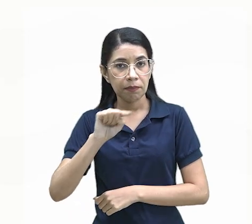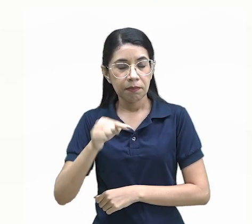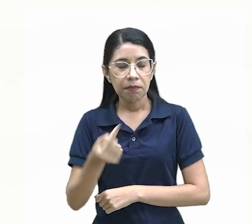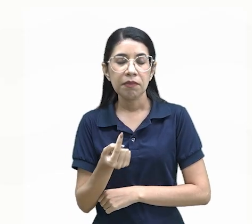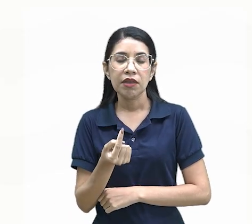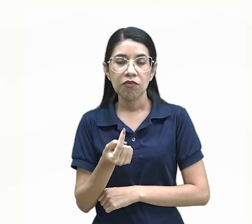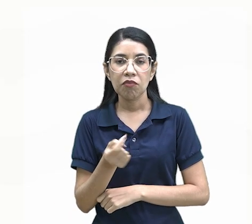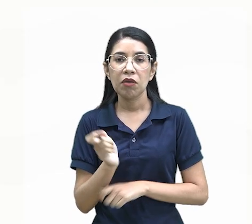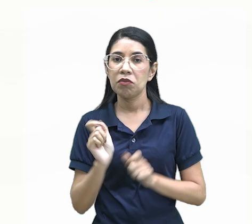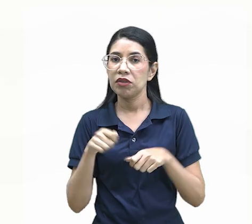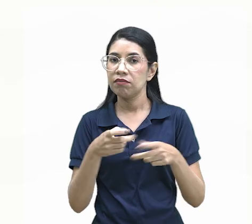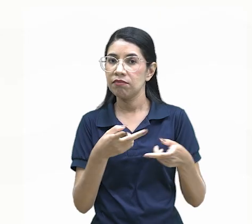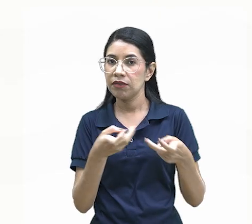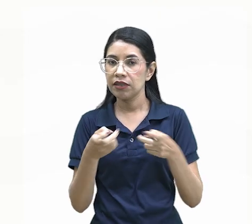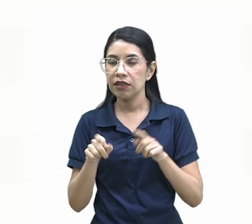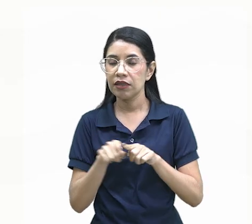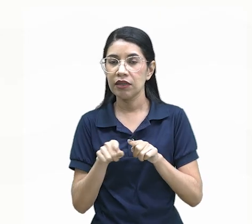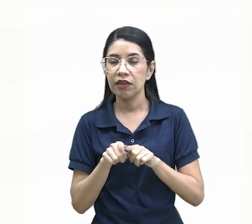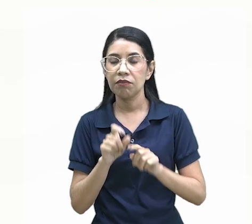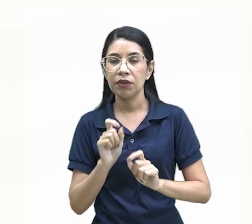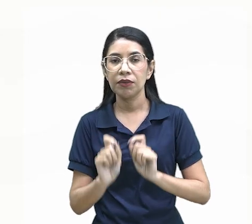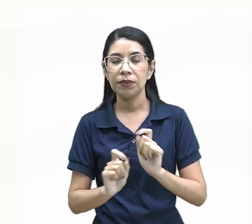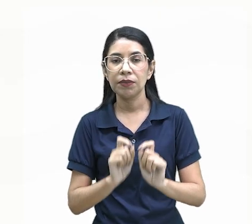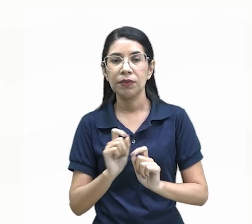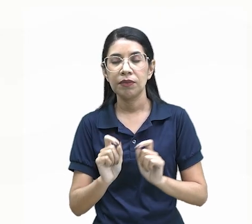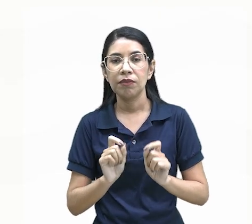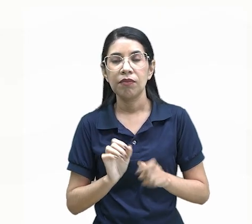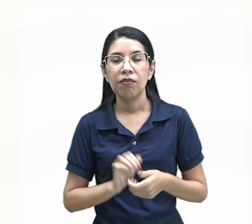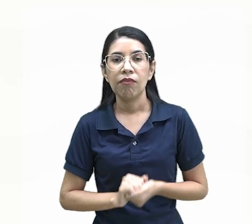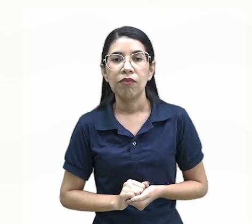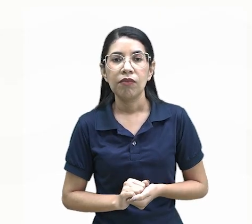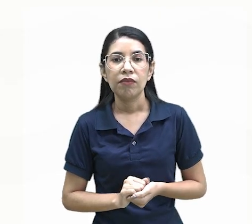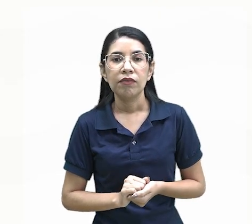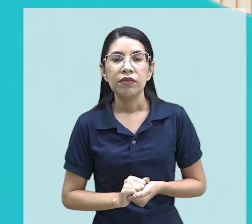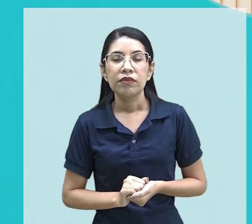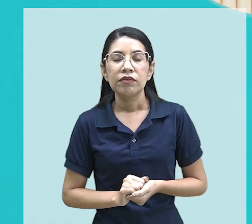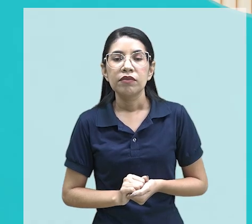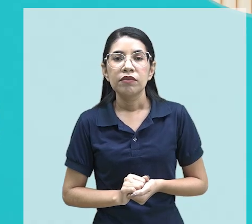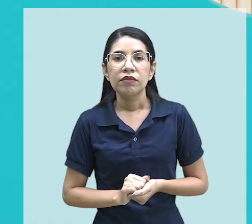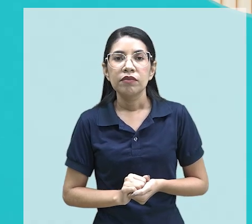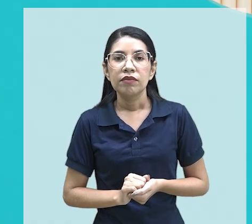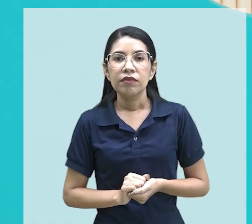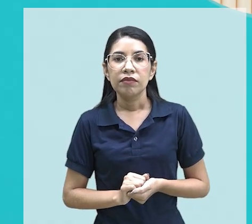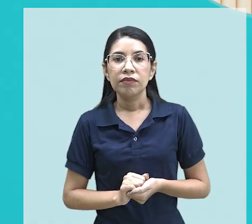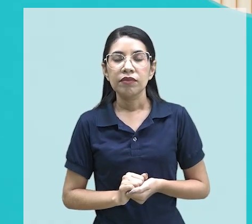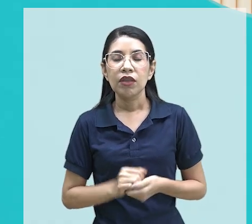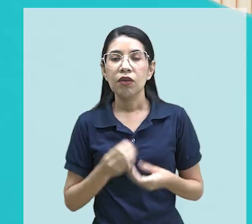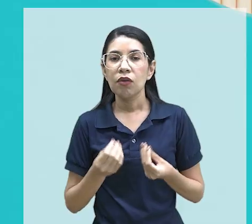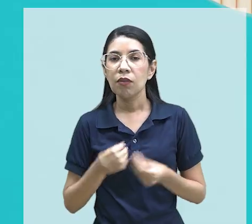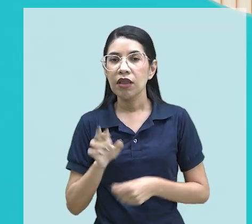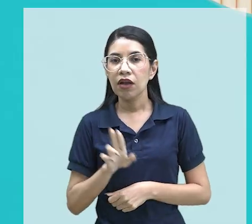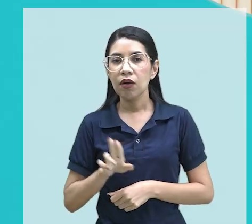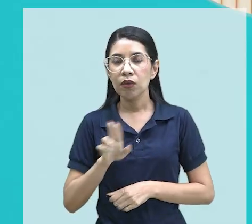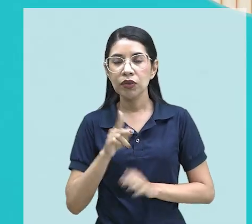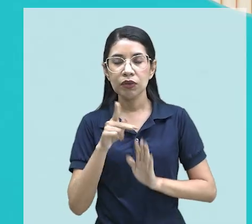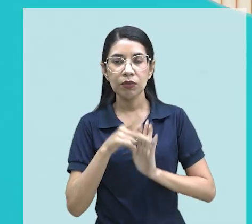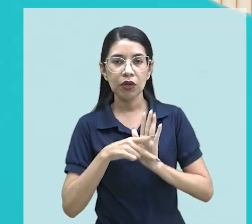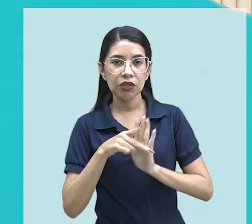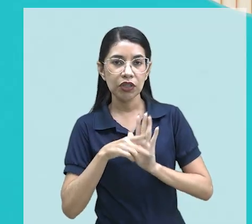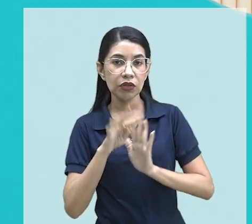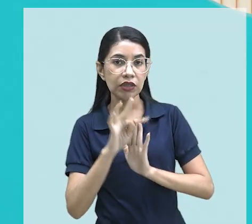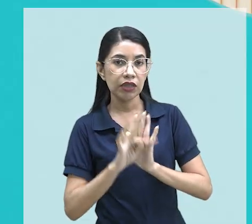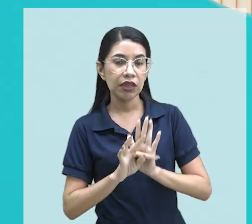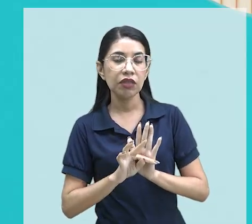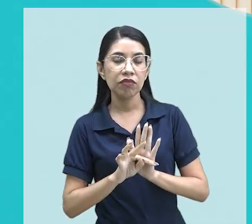consegue perceber, né, com a Ana Clara, como que ela utiliza esse projeto de texto, ou